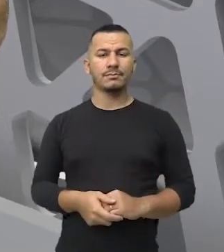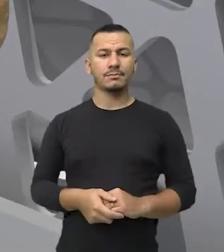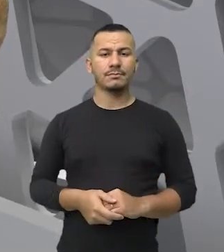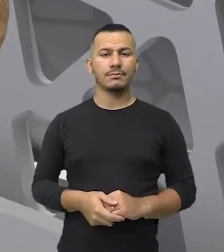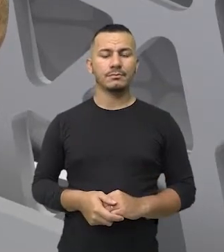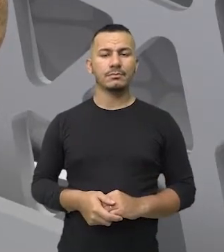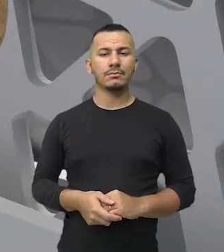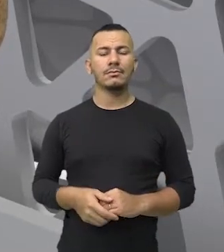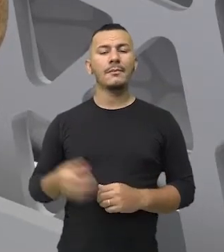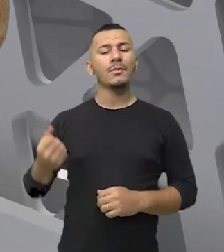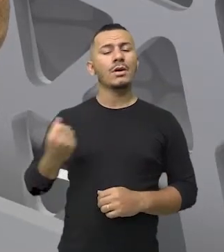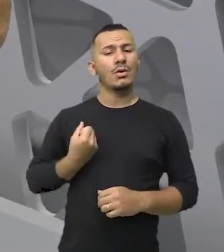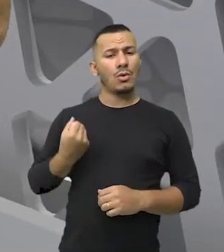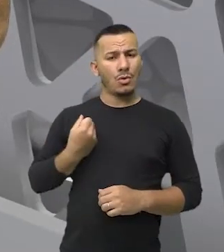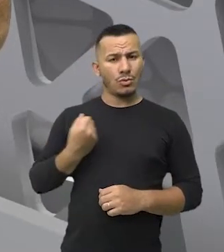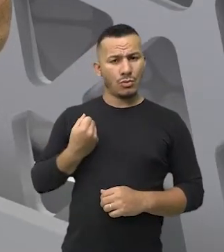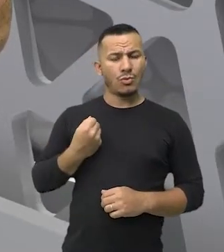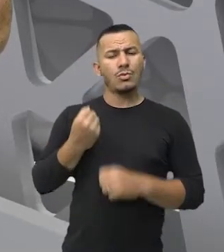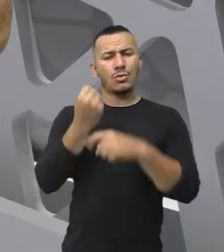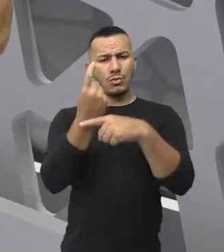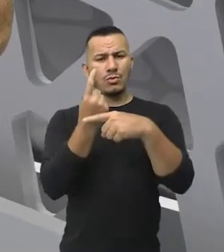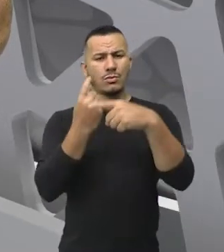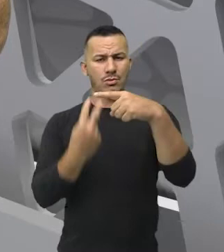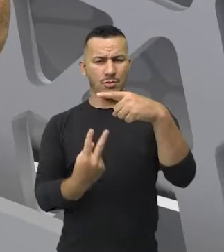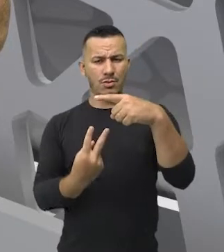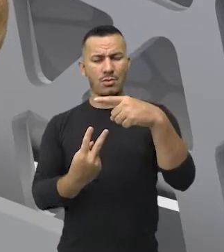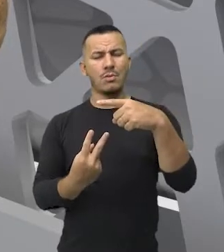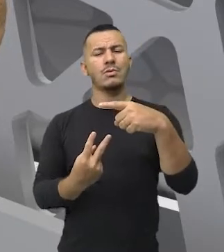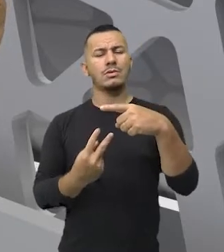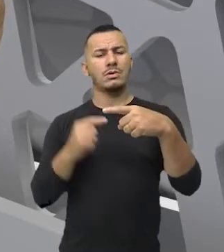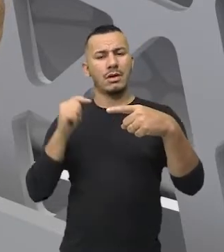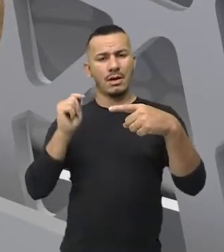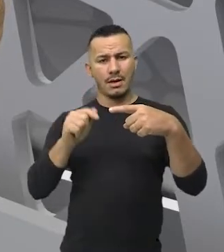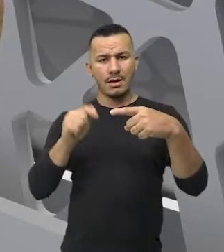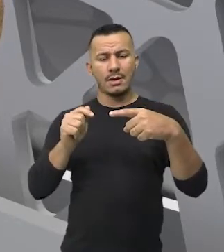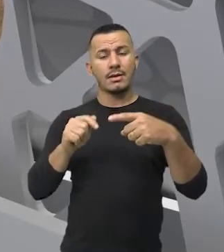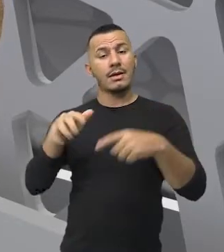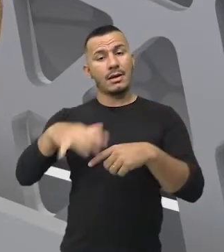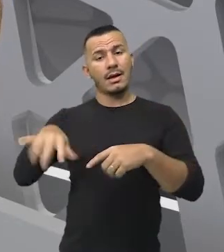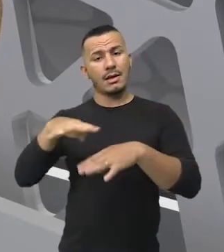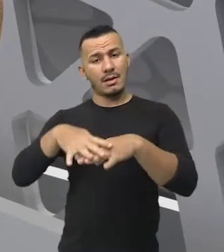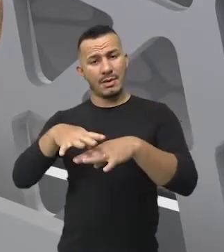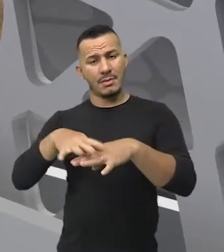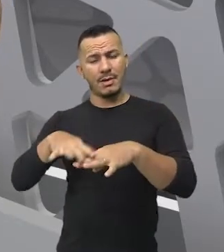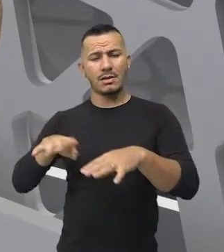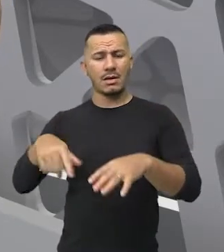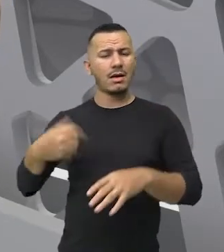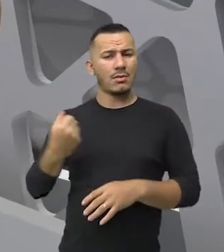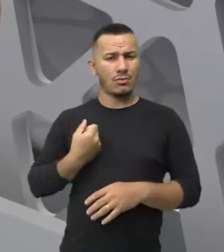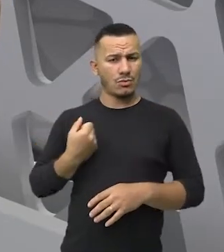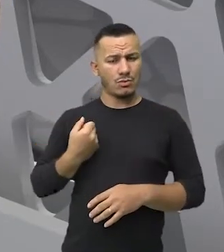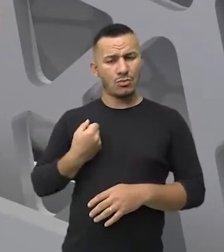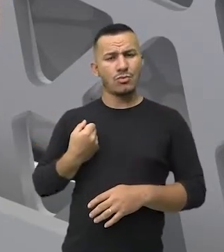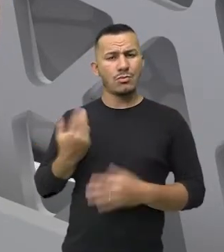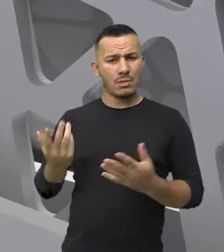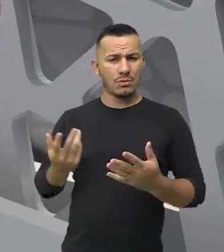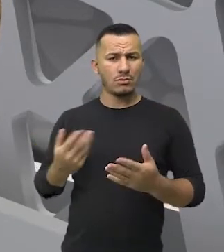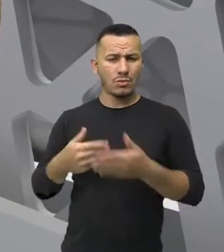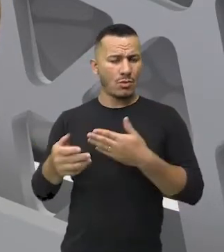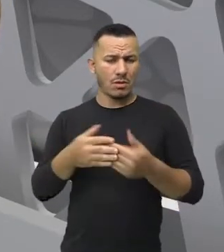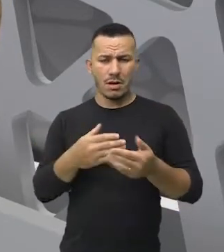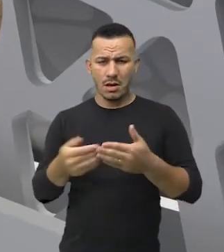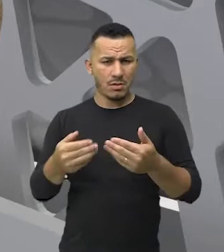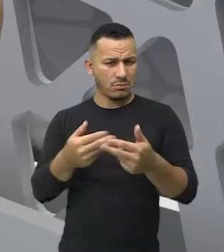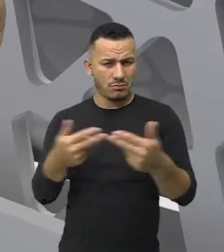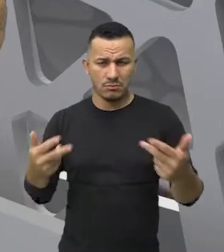Quer dizer que esse número 1 sobre 2, a fração 1 sobre 2, que para a matemática ela é um número, né? Um número como qualquer